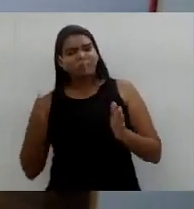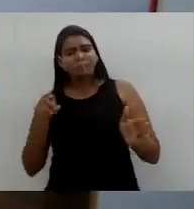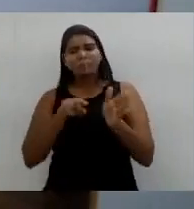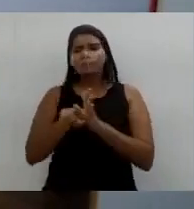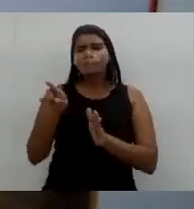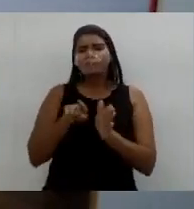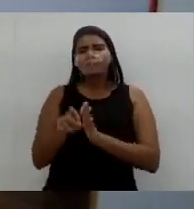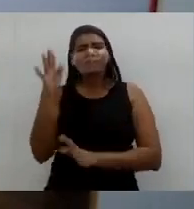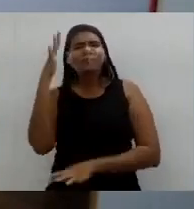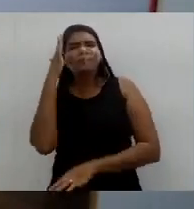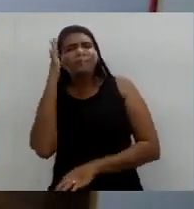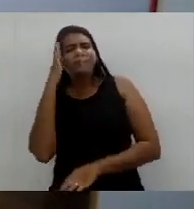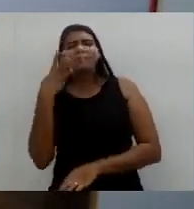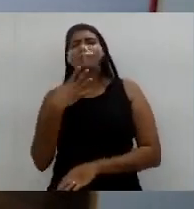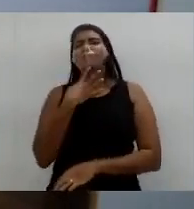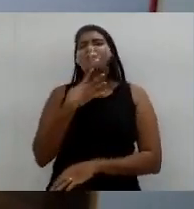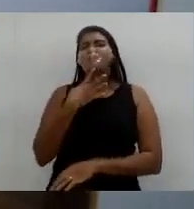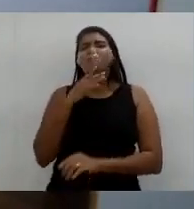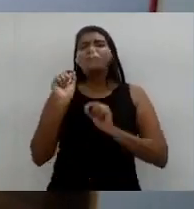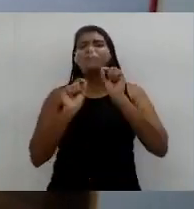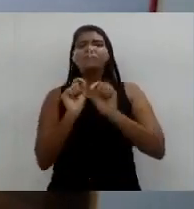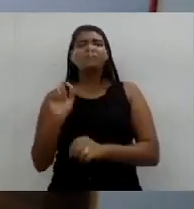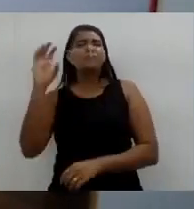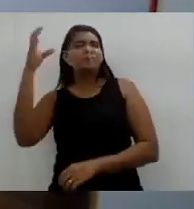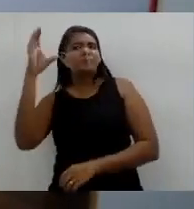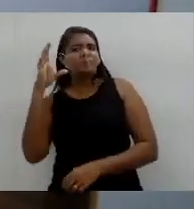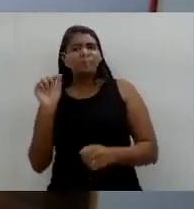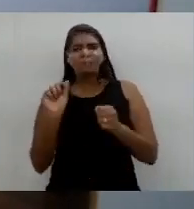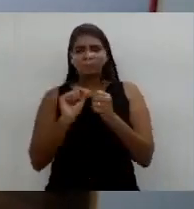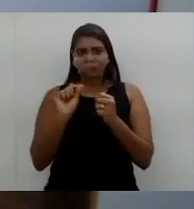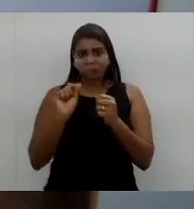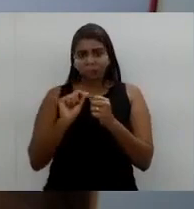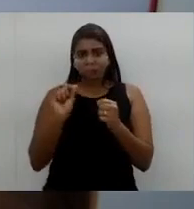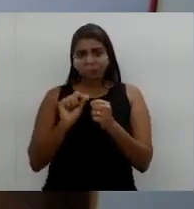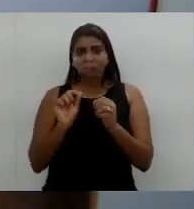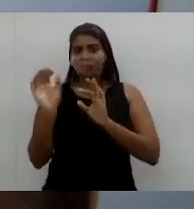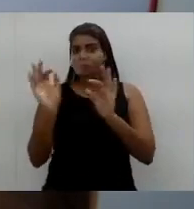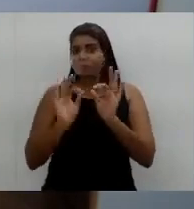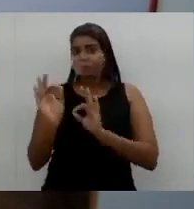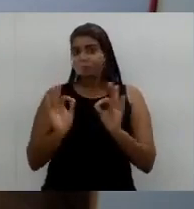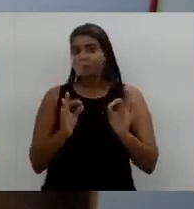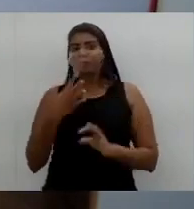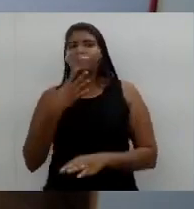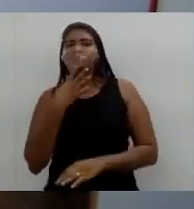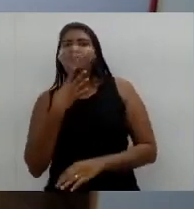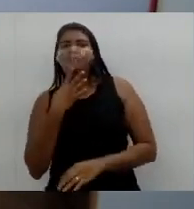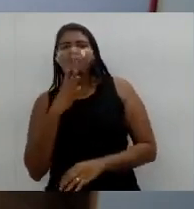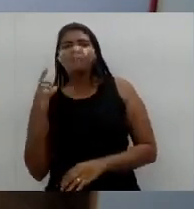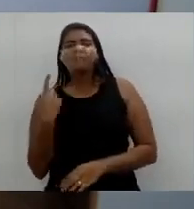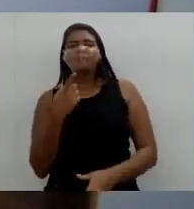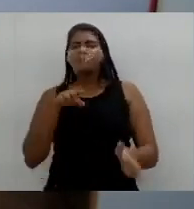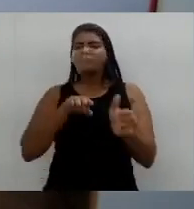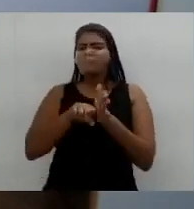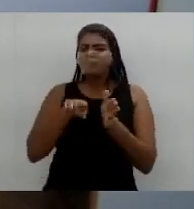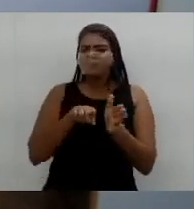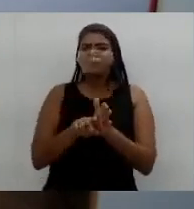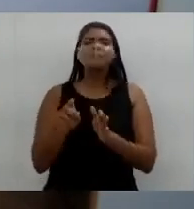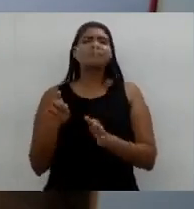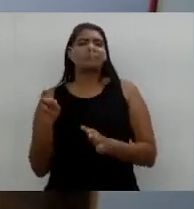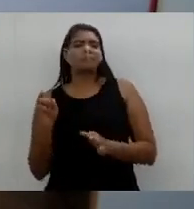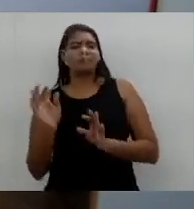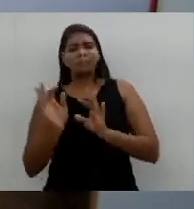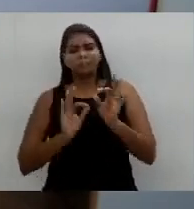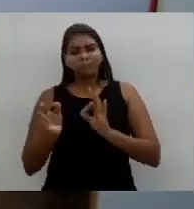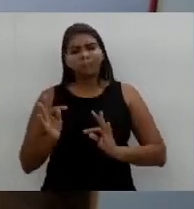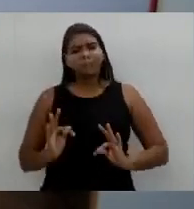gente vai conhecer o que é que a ciência está fazendo, o que é que a ciência está produzindo de conhecimento, o que é que a ciência está